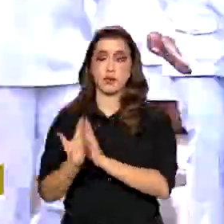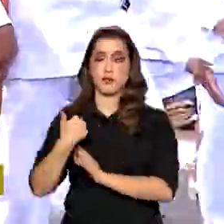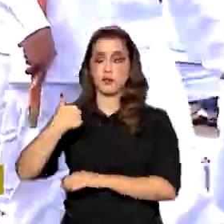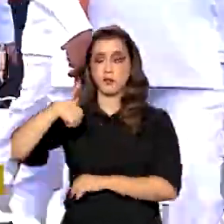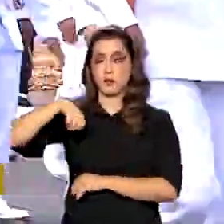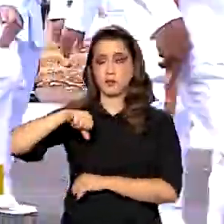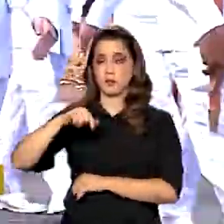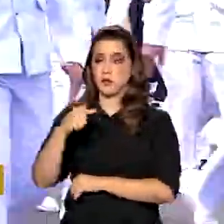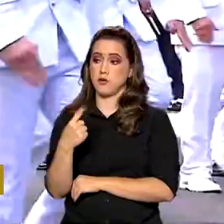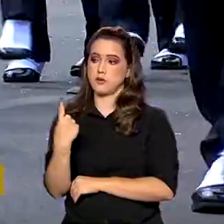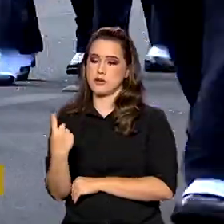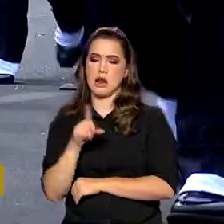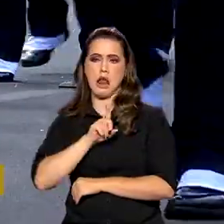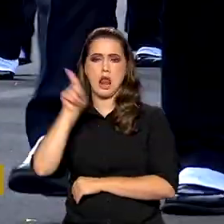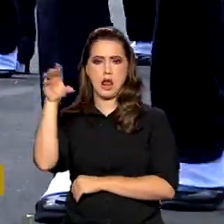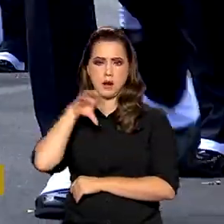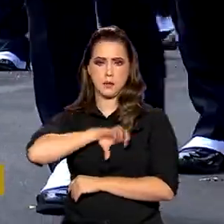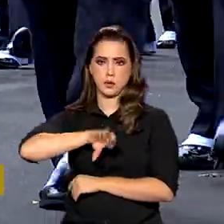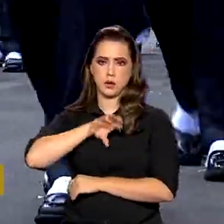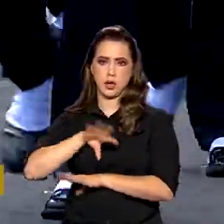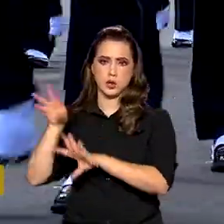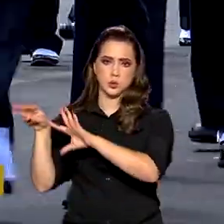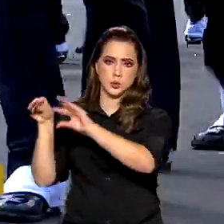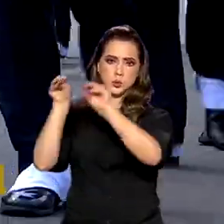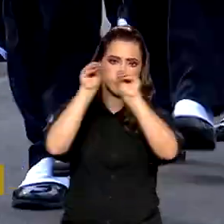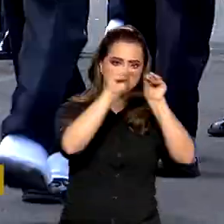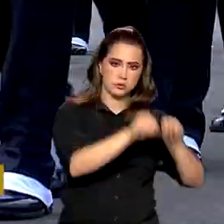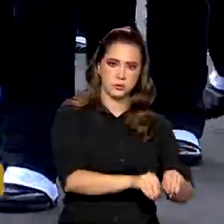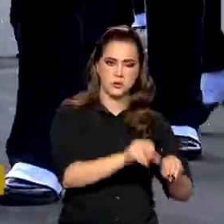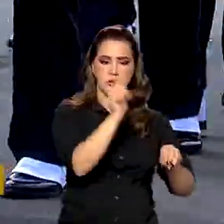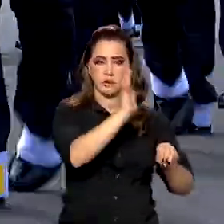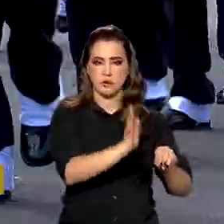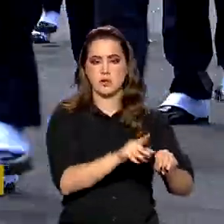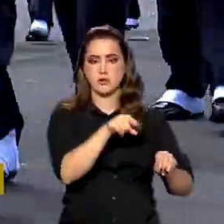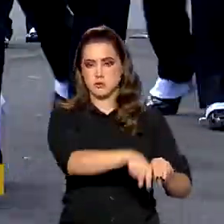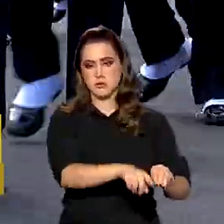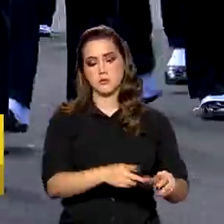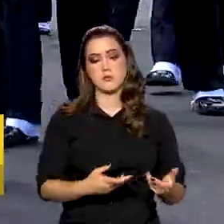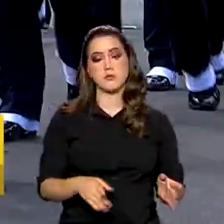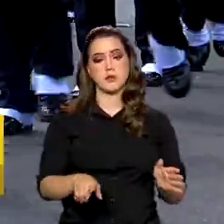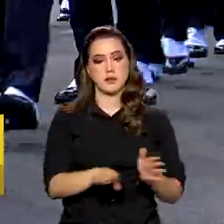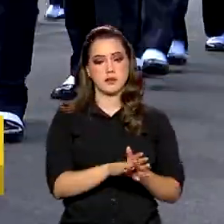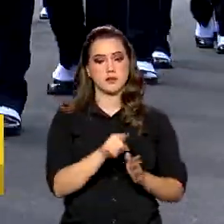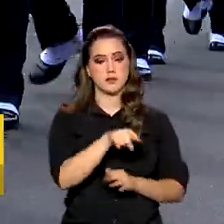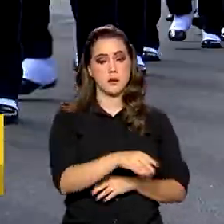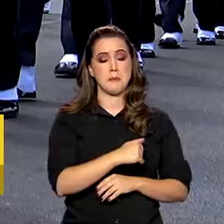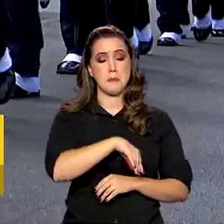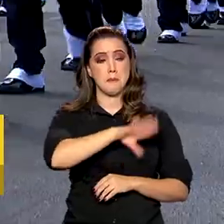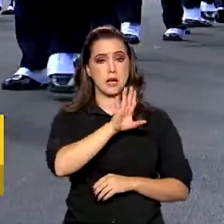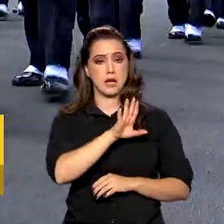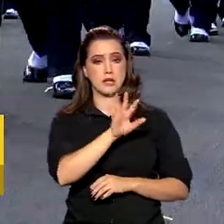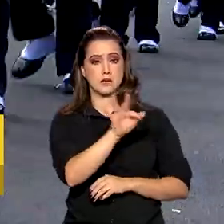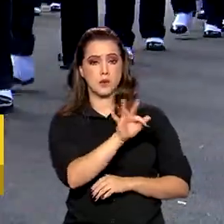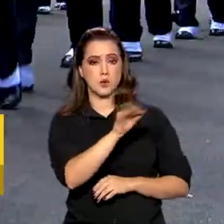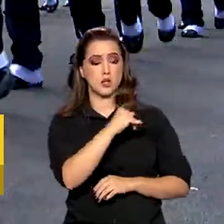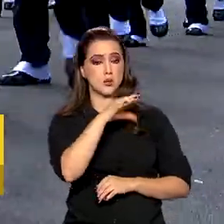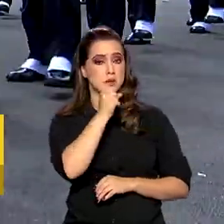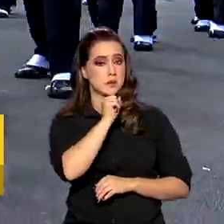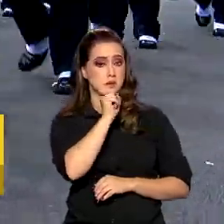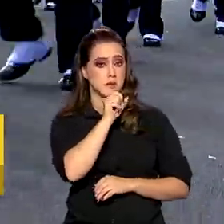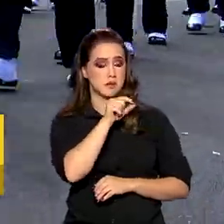1781 em Portugal. Lá em Portugal. E aqui no Brasil, ela é a instituição de ensino superior mais